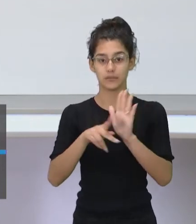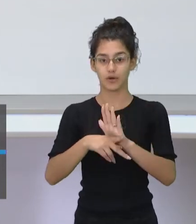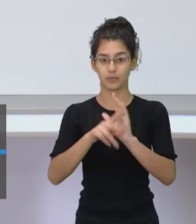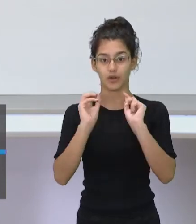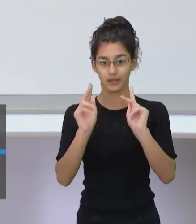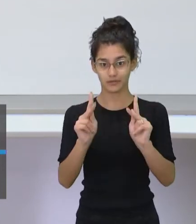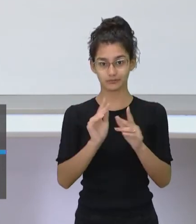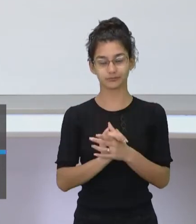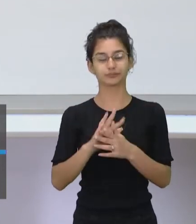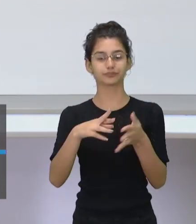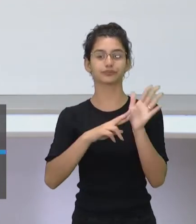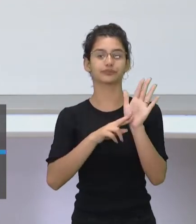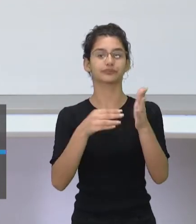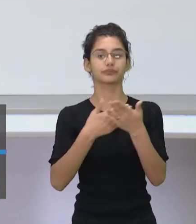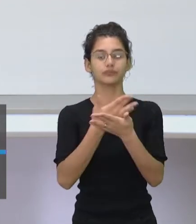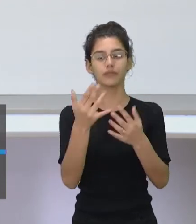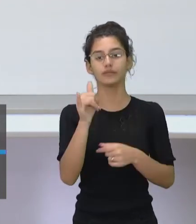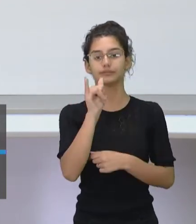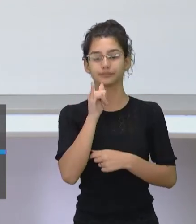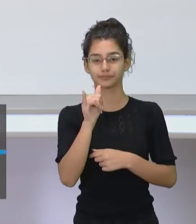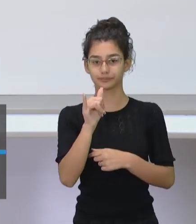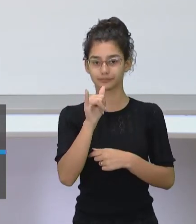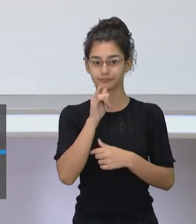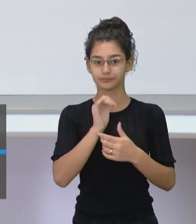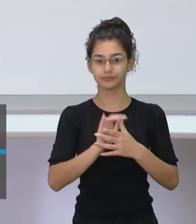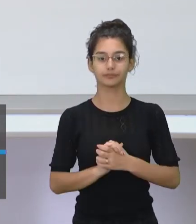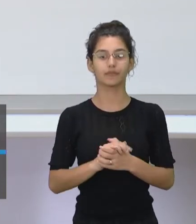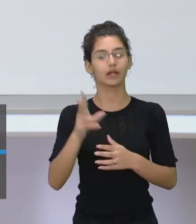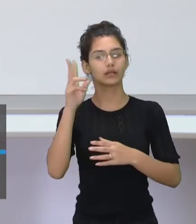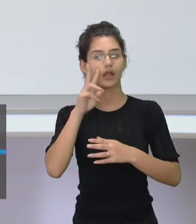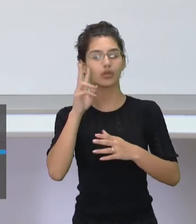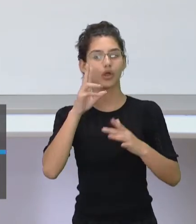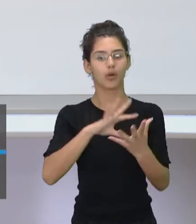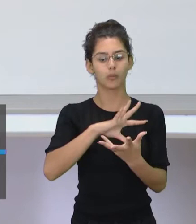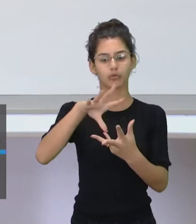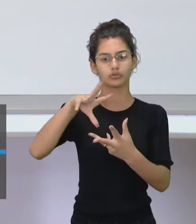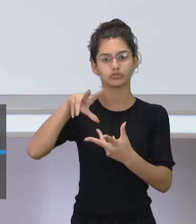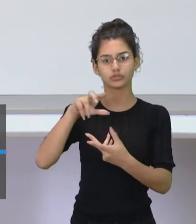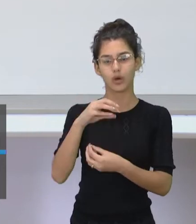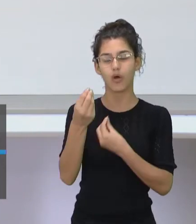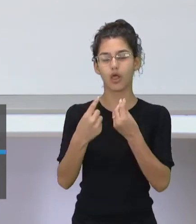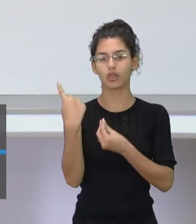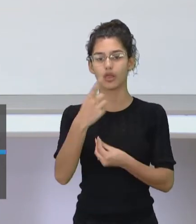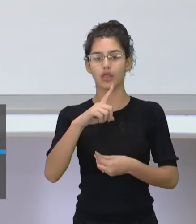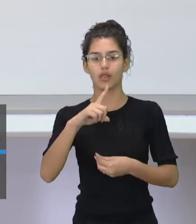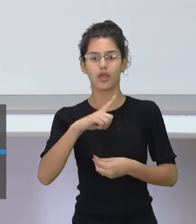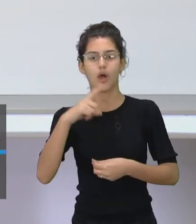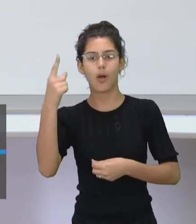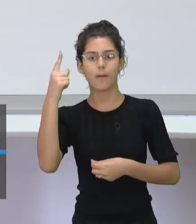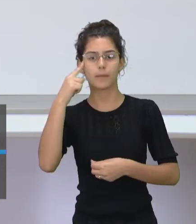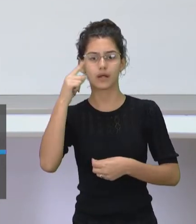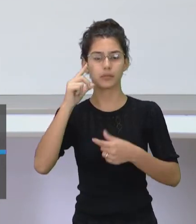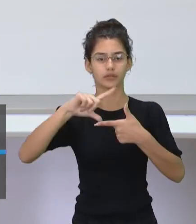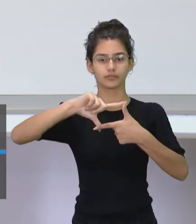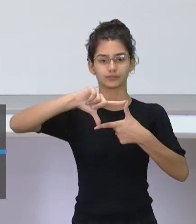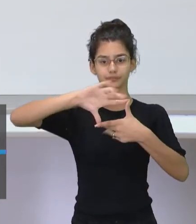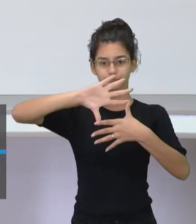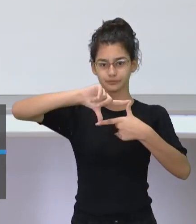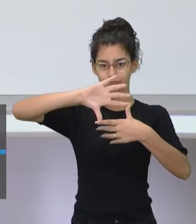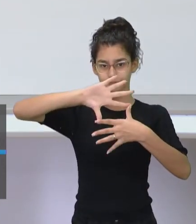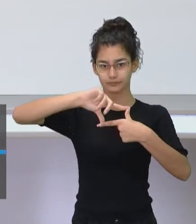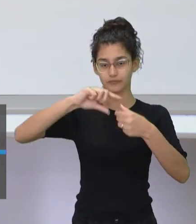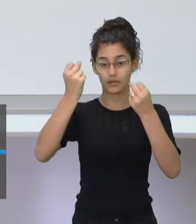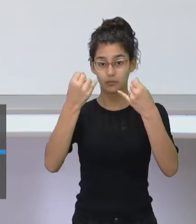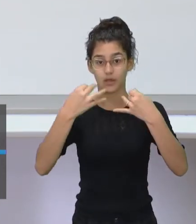bem? Então, eu vou mostrar para vocês alguns exemplos, né, da história mundial, onde nós tivemos um pensamento etnocêntrico,